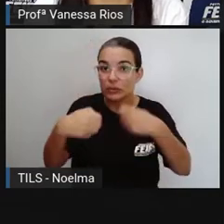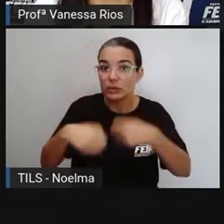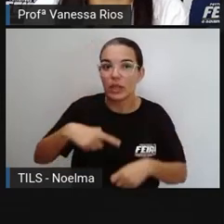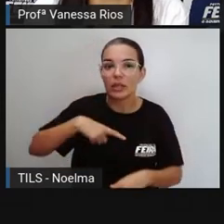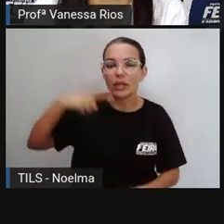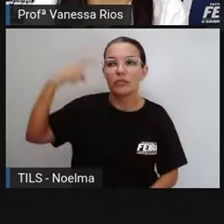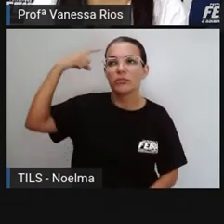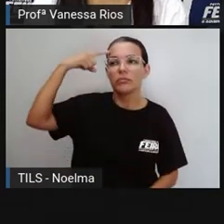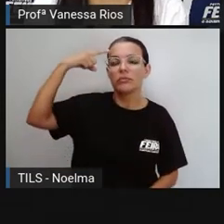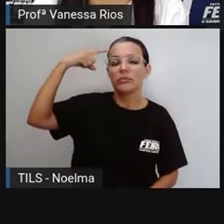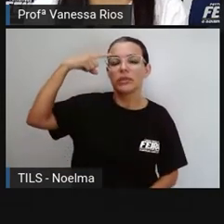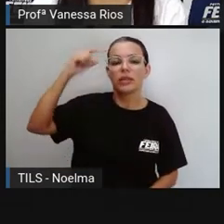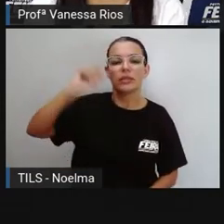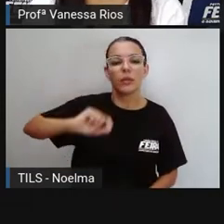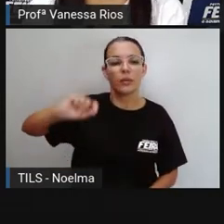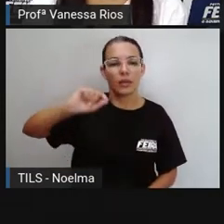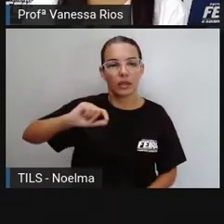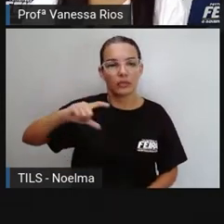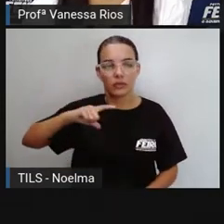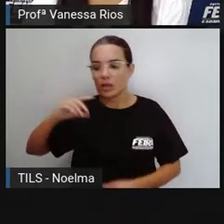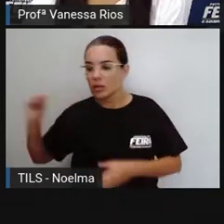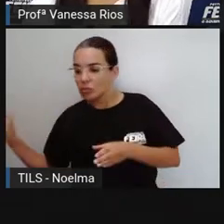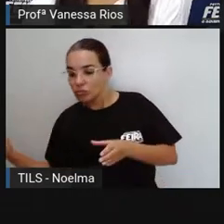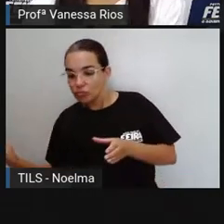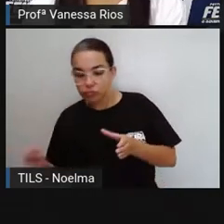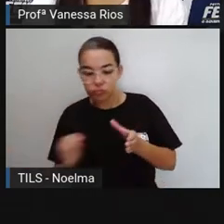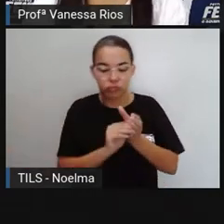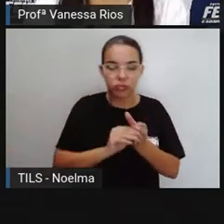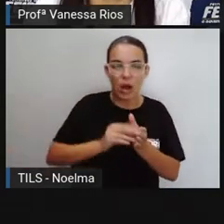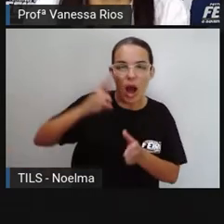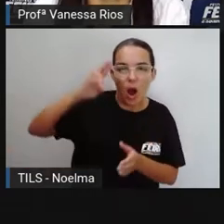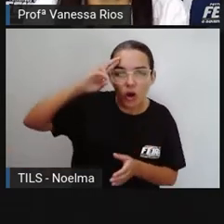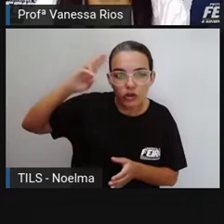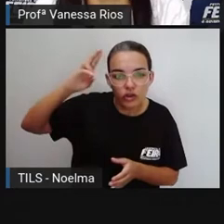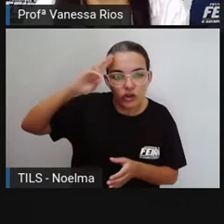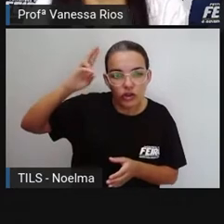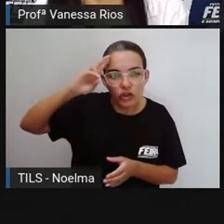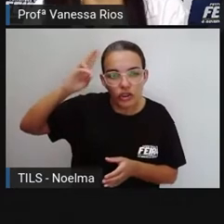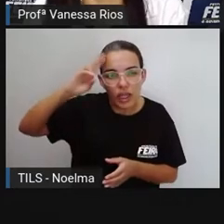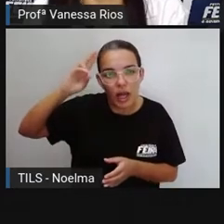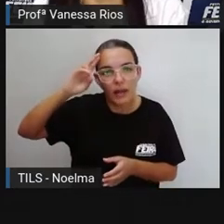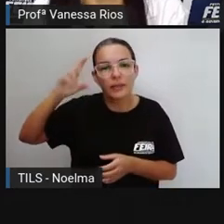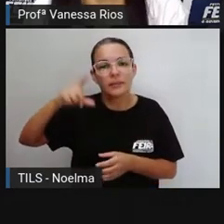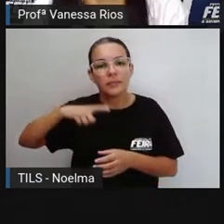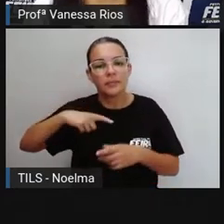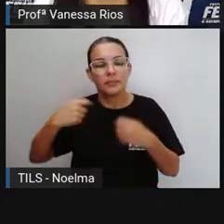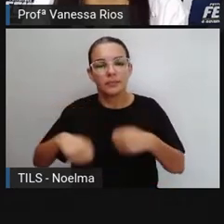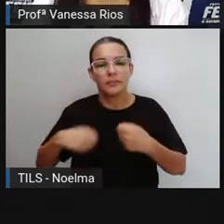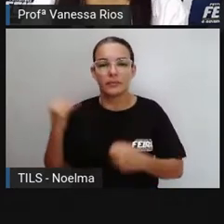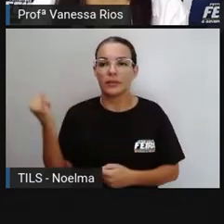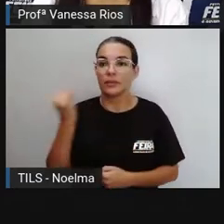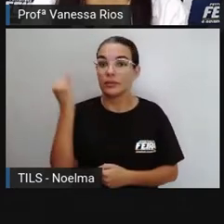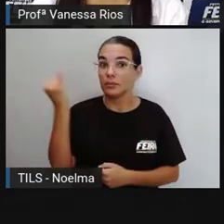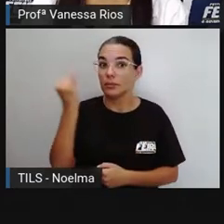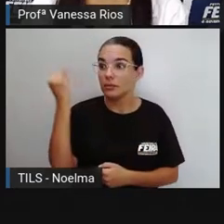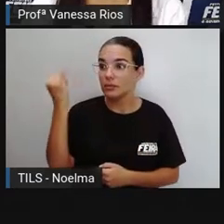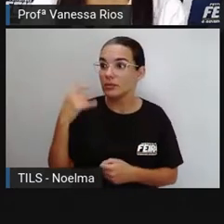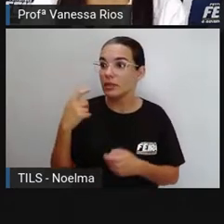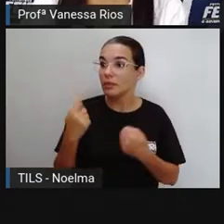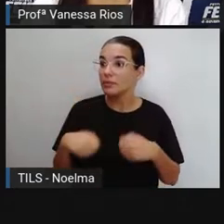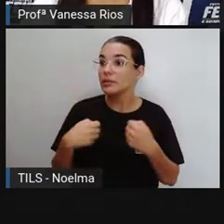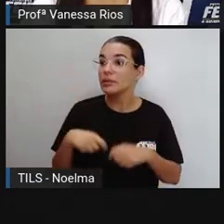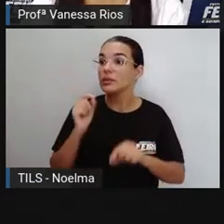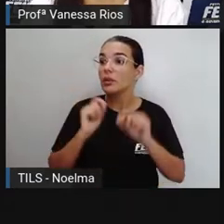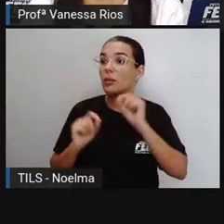de forma gradativa. Quando a gente observa a importância das atividades físicas, é necessário a